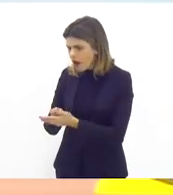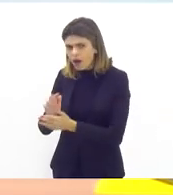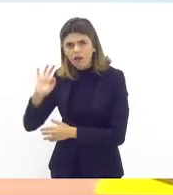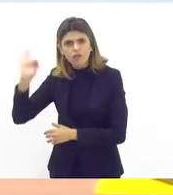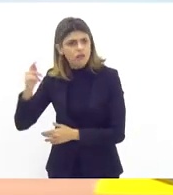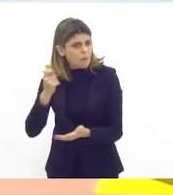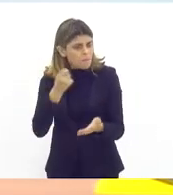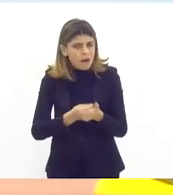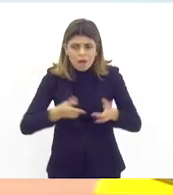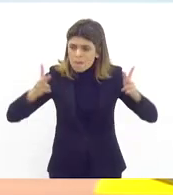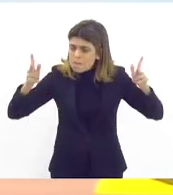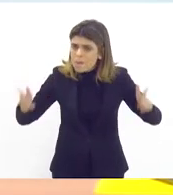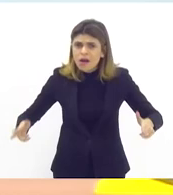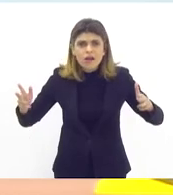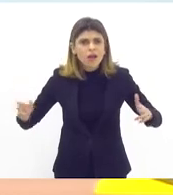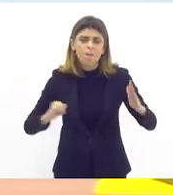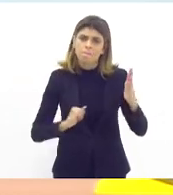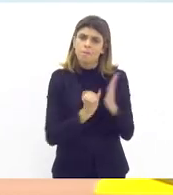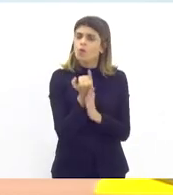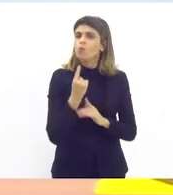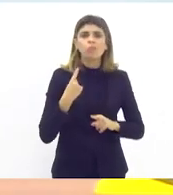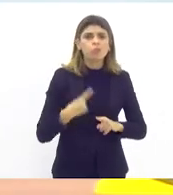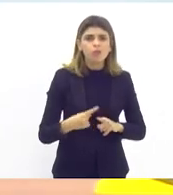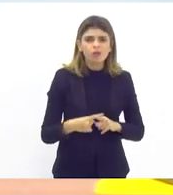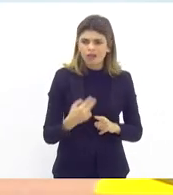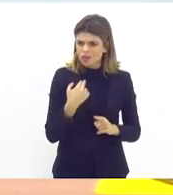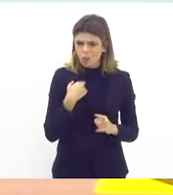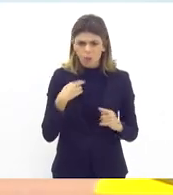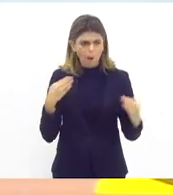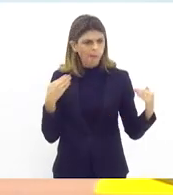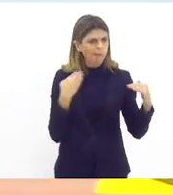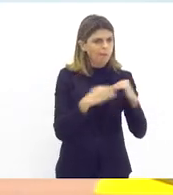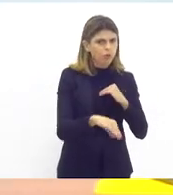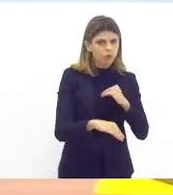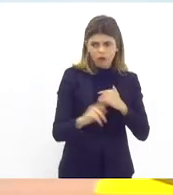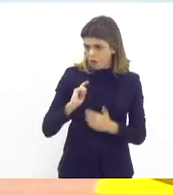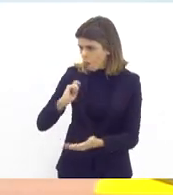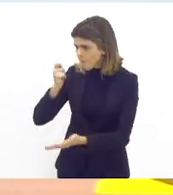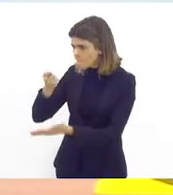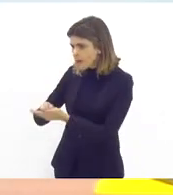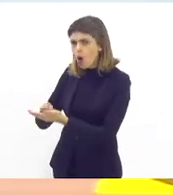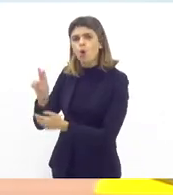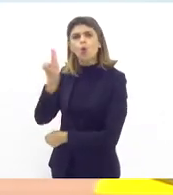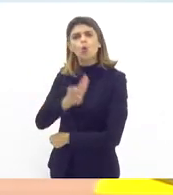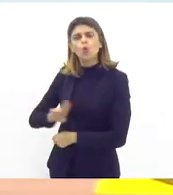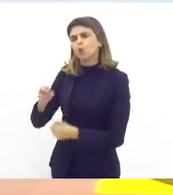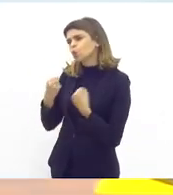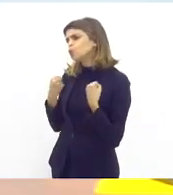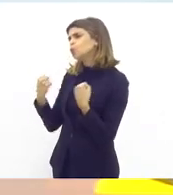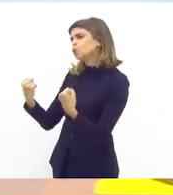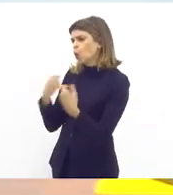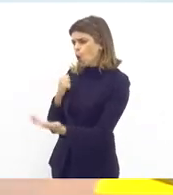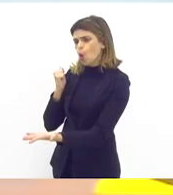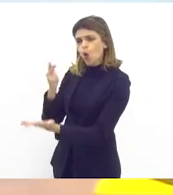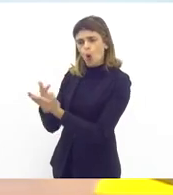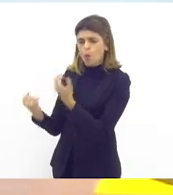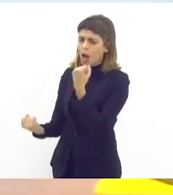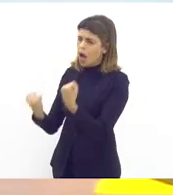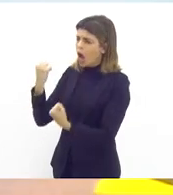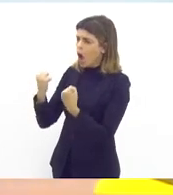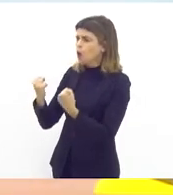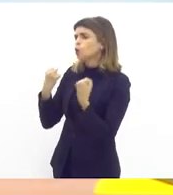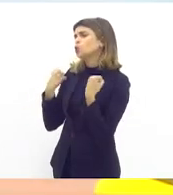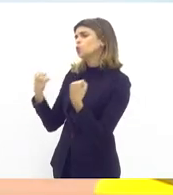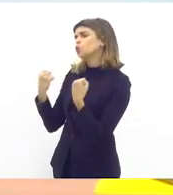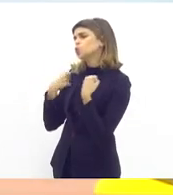que pagar o mesmo imposto. Por quê? Porque eu não posso distorcer o que você paga é pelo uso do automóvel. Eu posso escolher comprar o automóvel e antecipar o